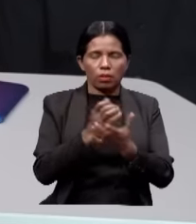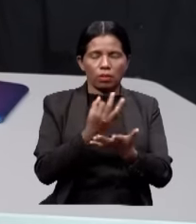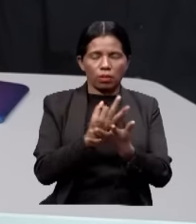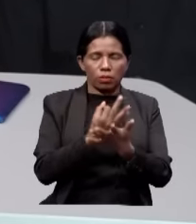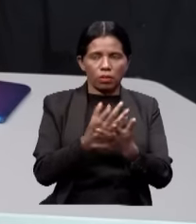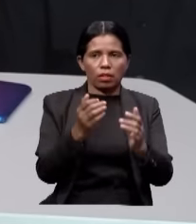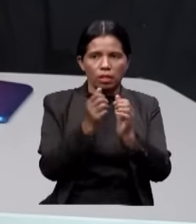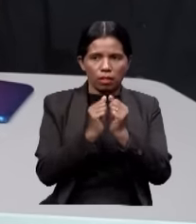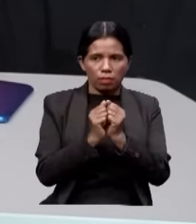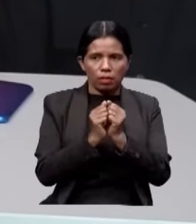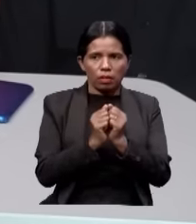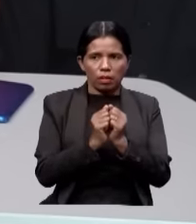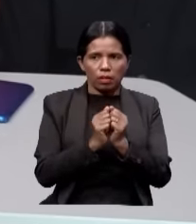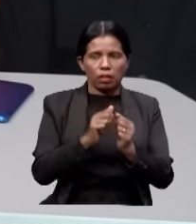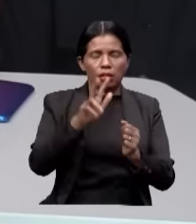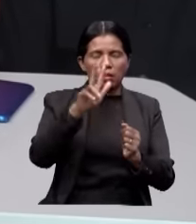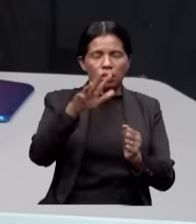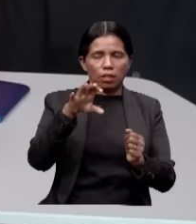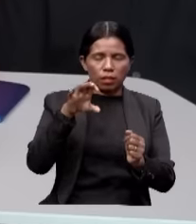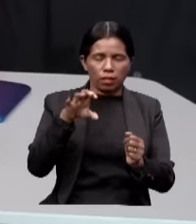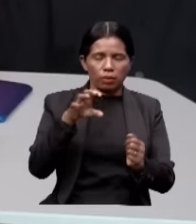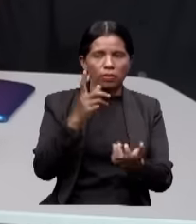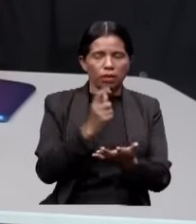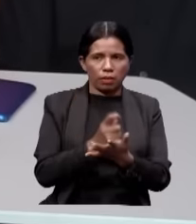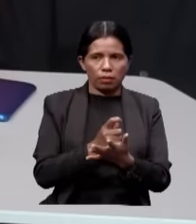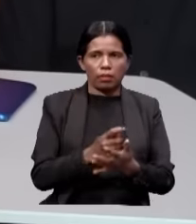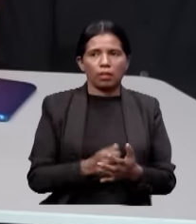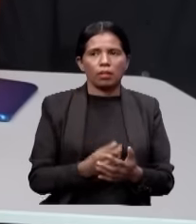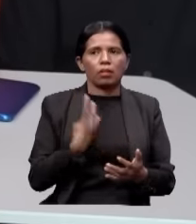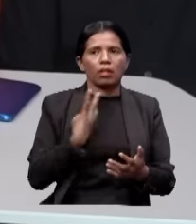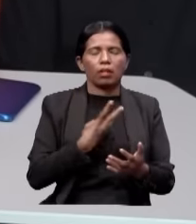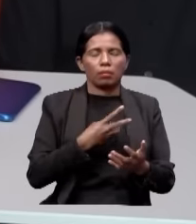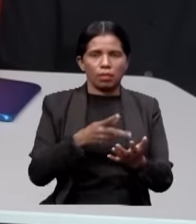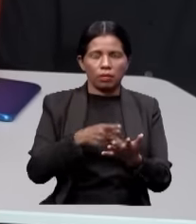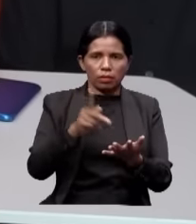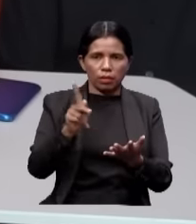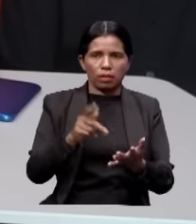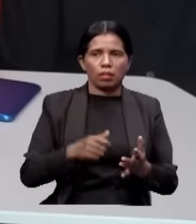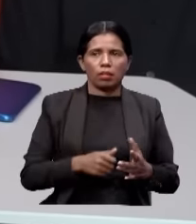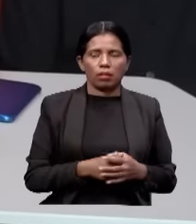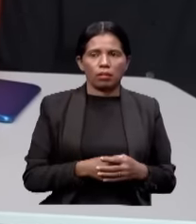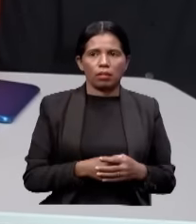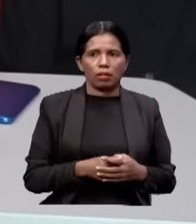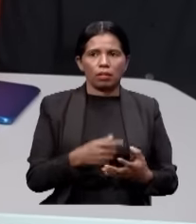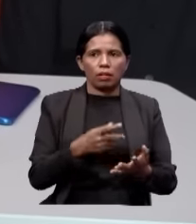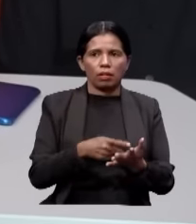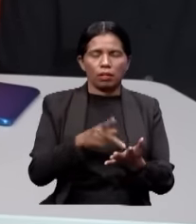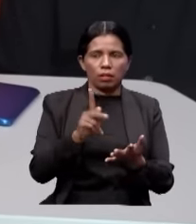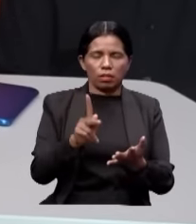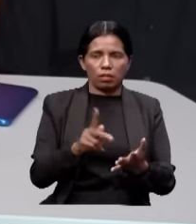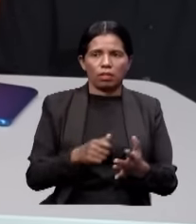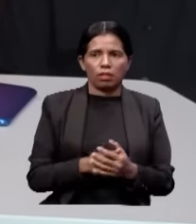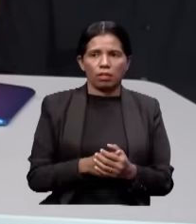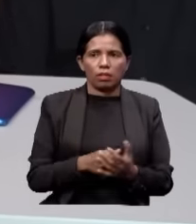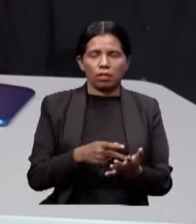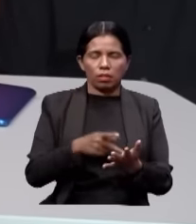montante 300 milhões de dólares. E aí, a minha selo usa a minha maneira e a rua. Ida ambele